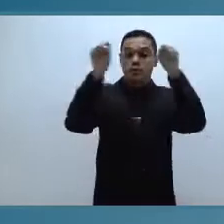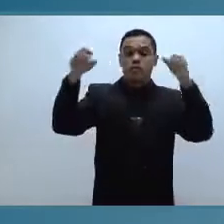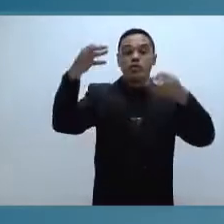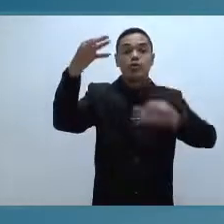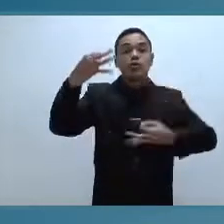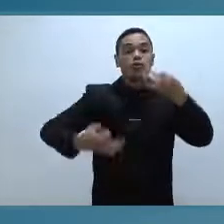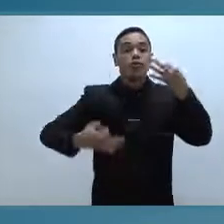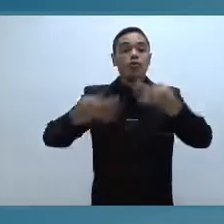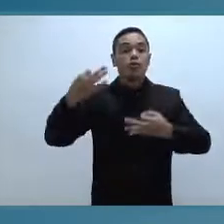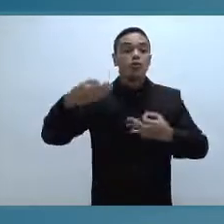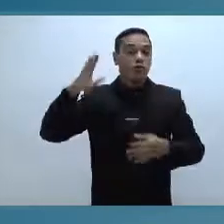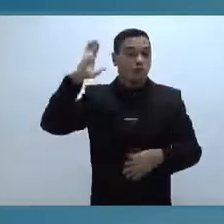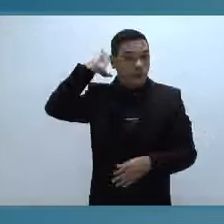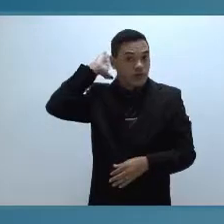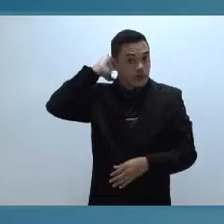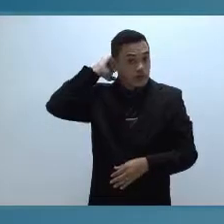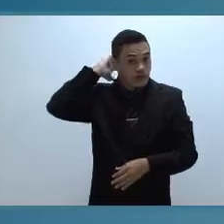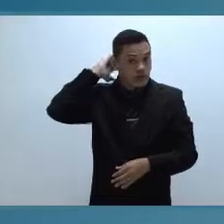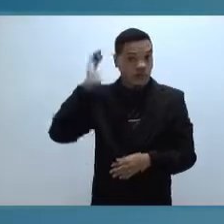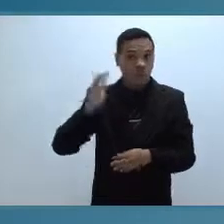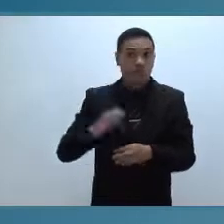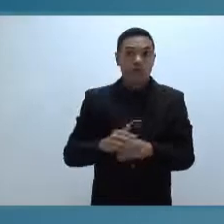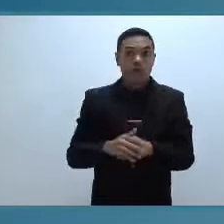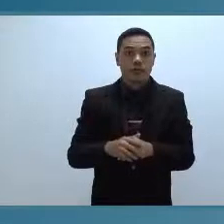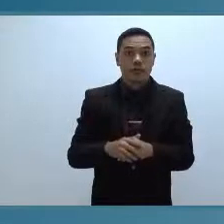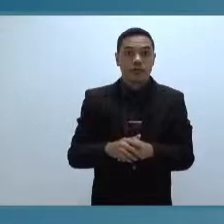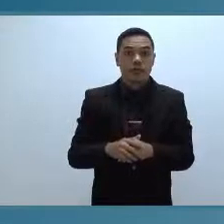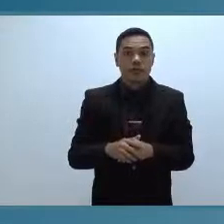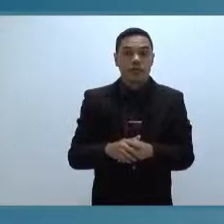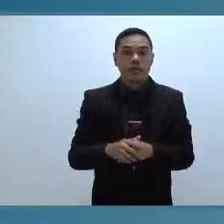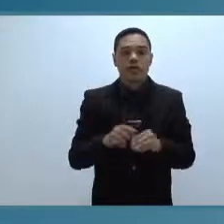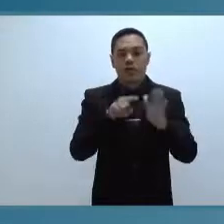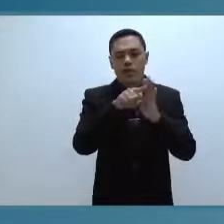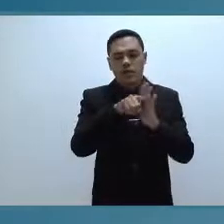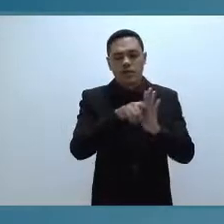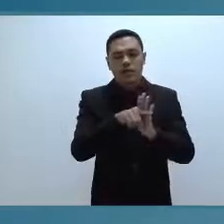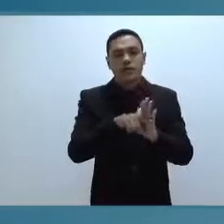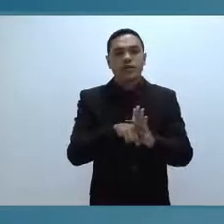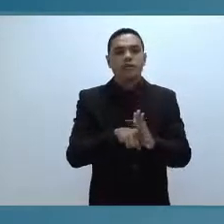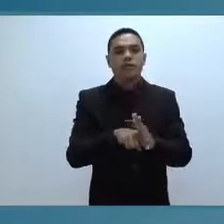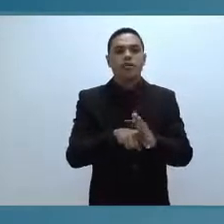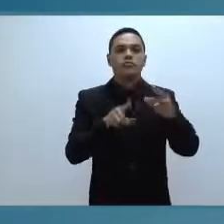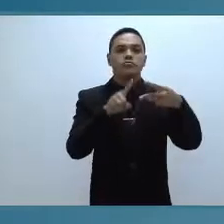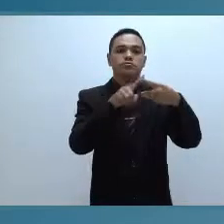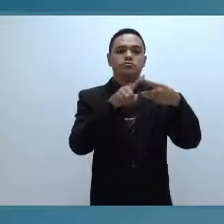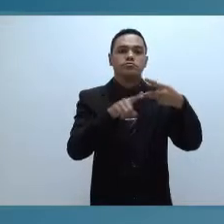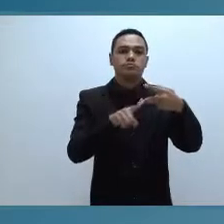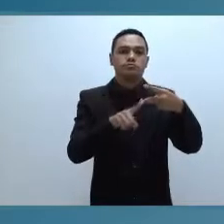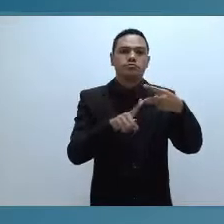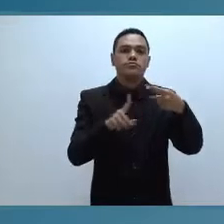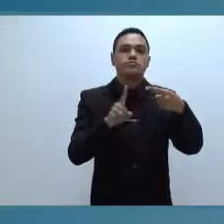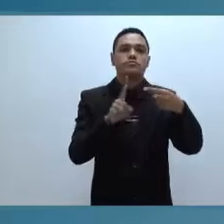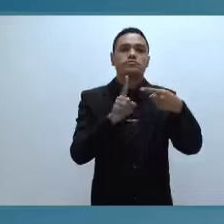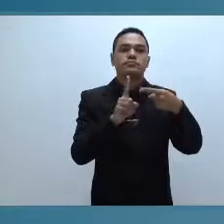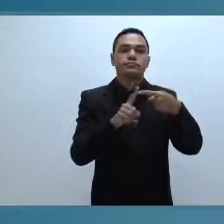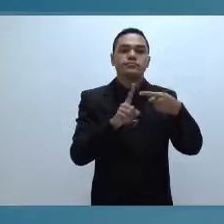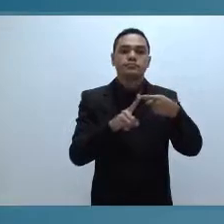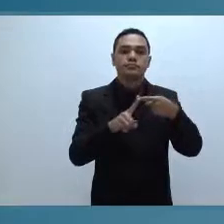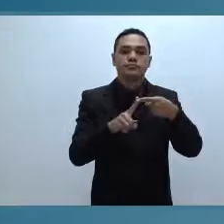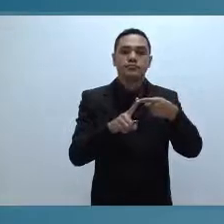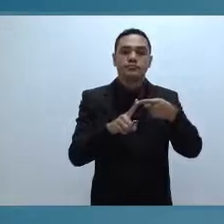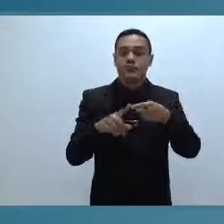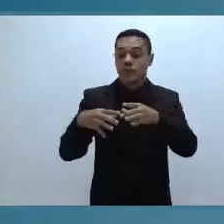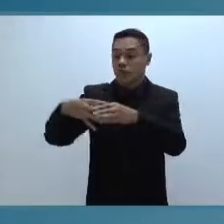plena, preenchido os seguintes requisitos. Que a distância entre as comarcas